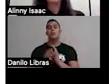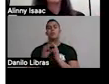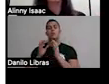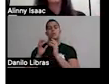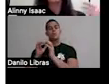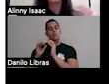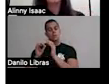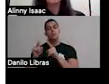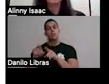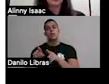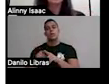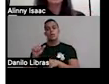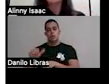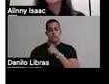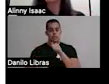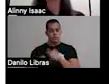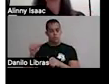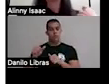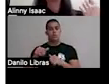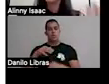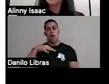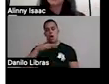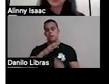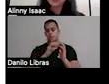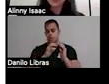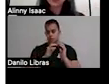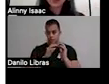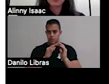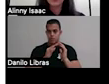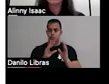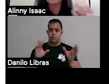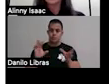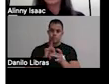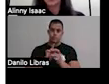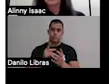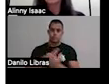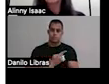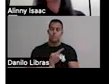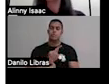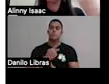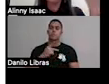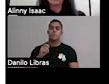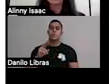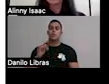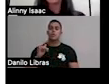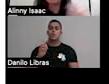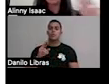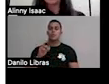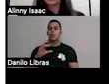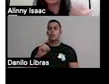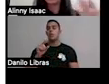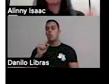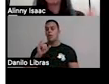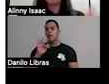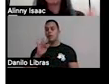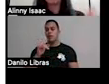na função, na estrutura de áreas cerebrais. Em relação aos eventos, né, periféricos, inflamação imune,